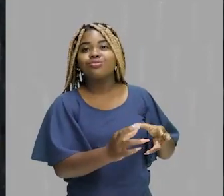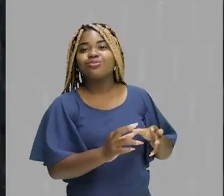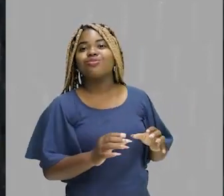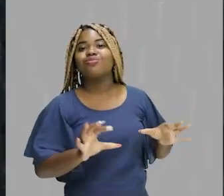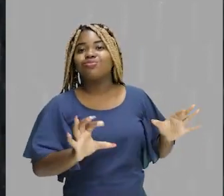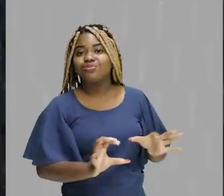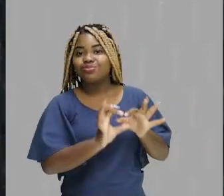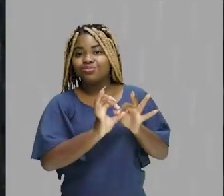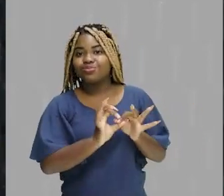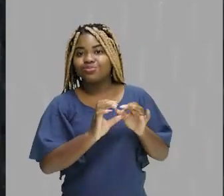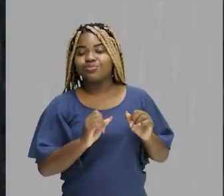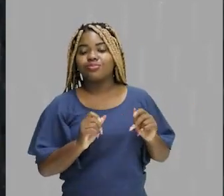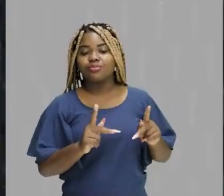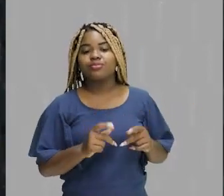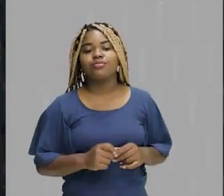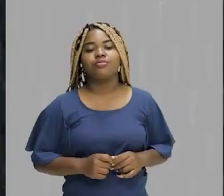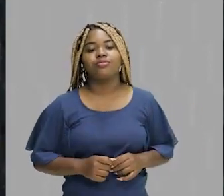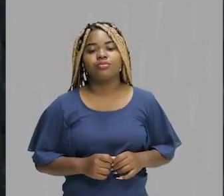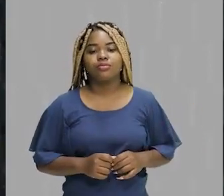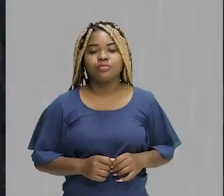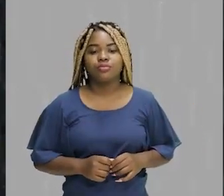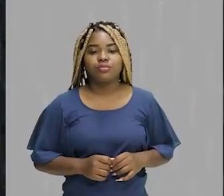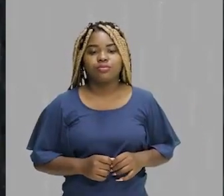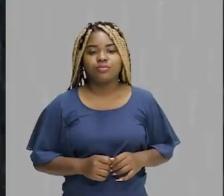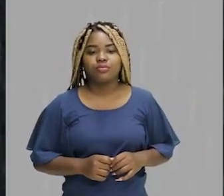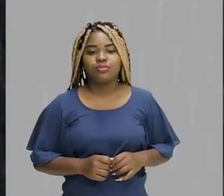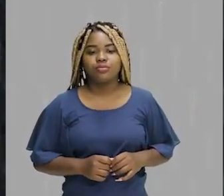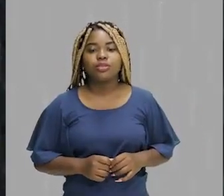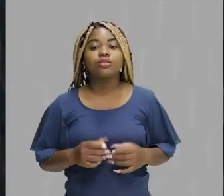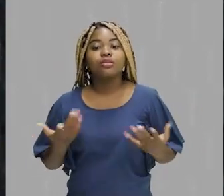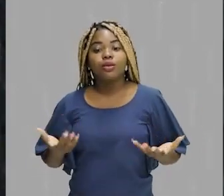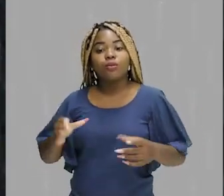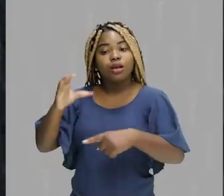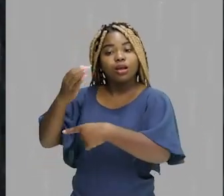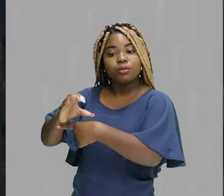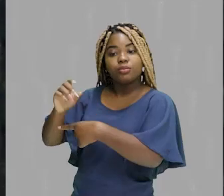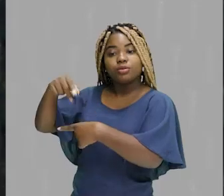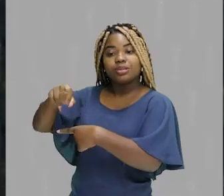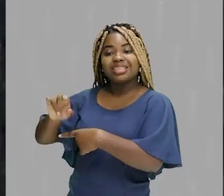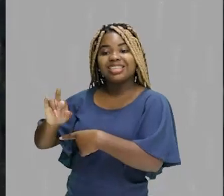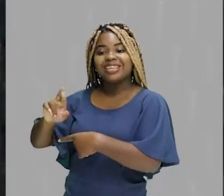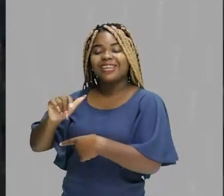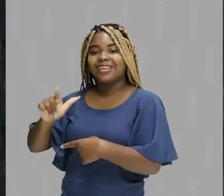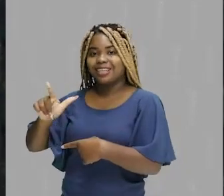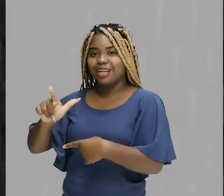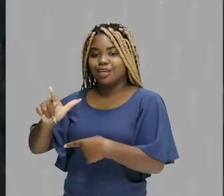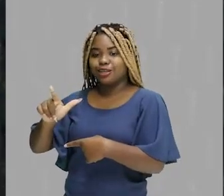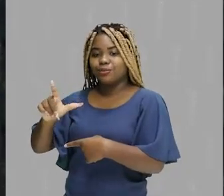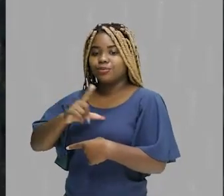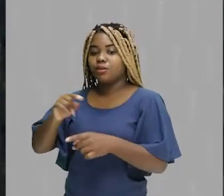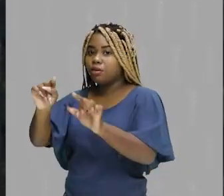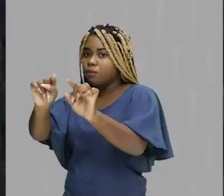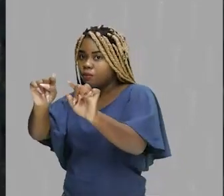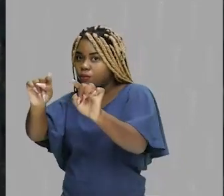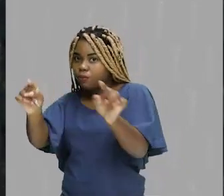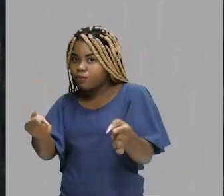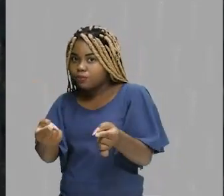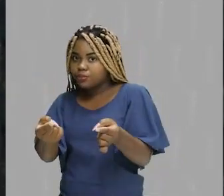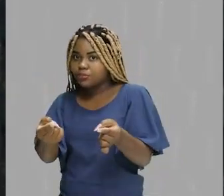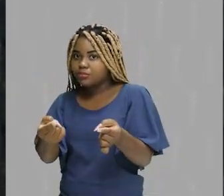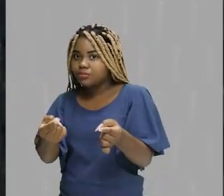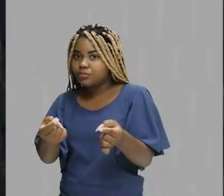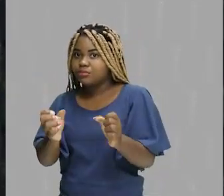entre si. Na forma estrutural, o carbono quiral ele vai ser indicado por um asterisco. Então, toda vez